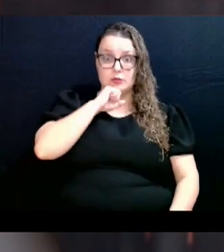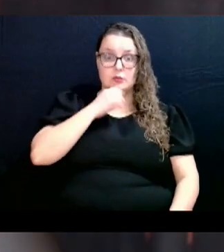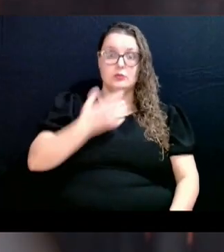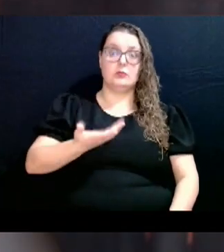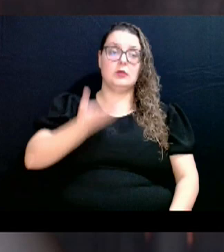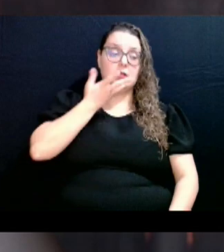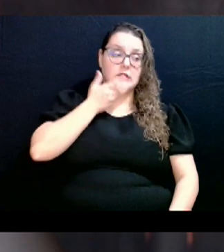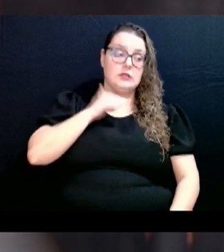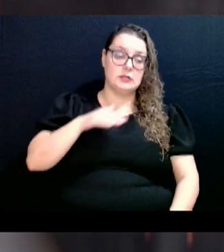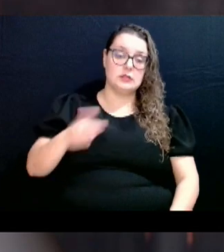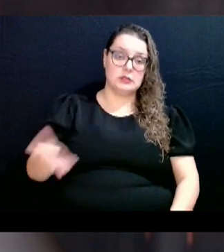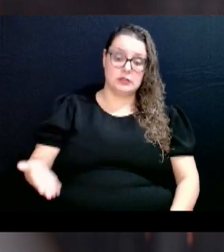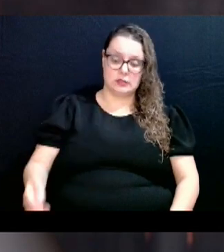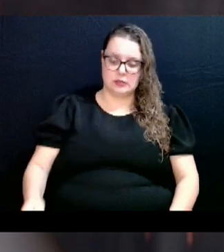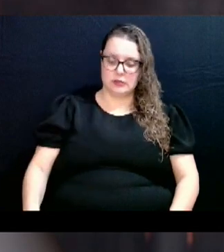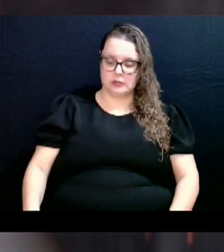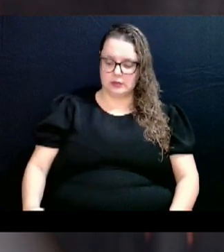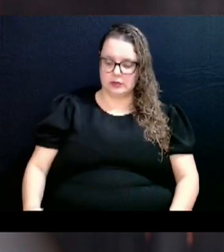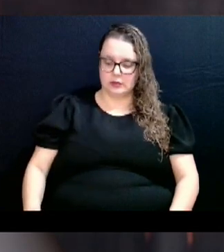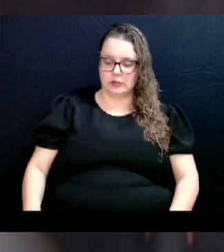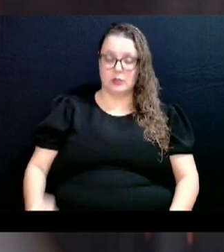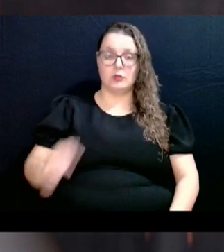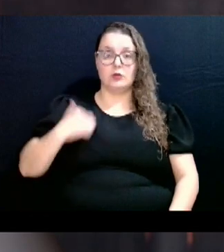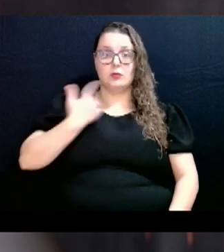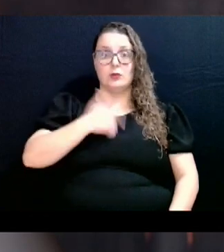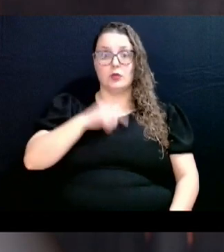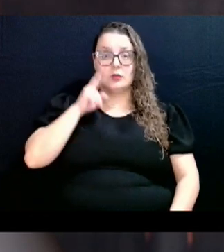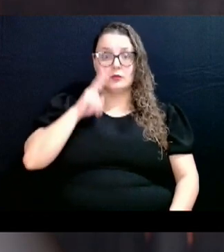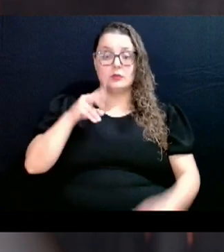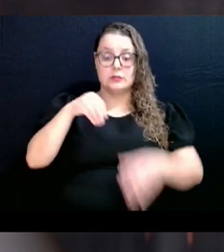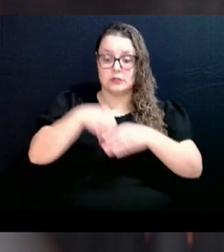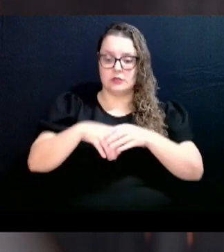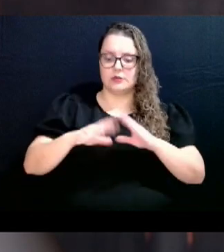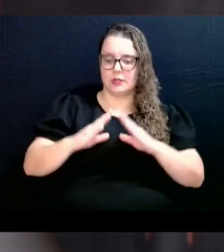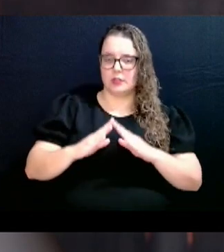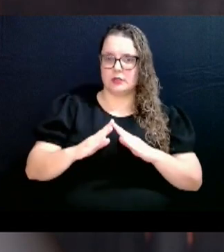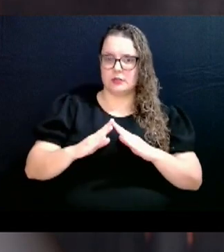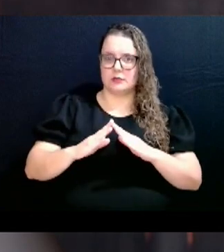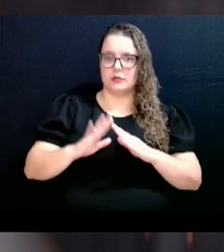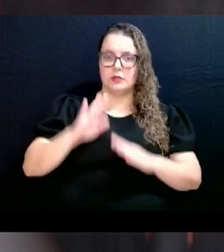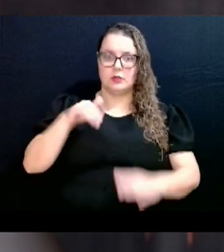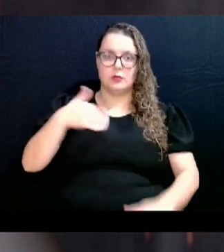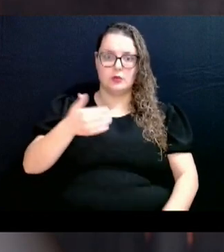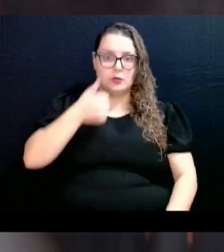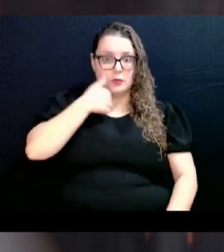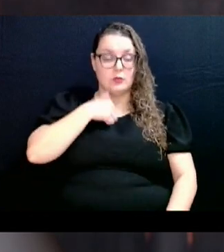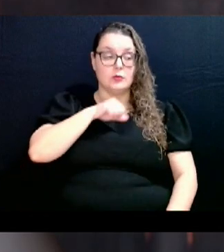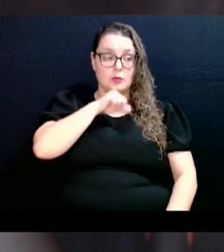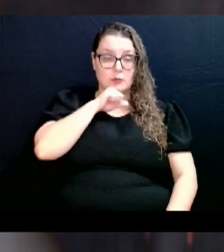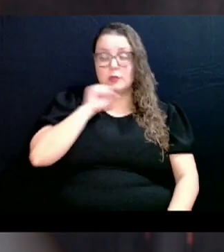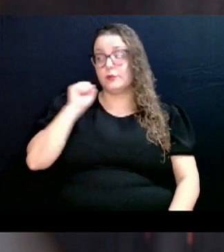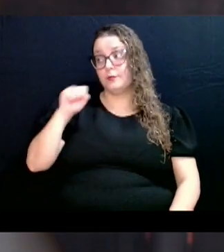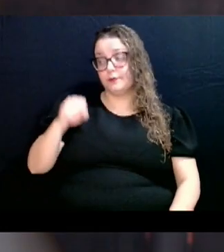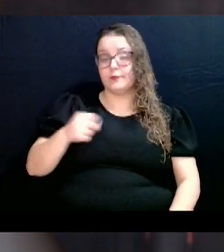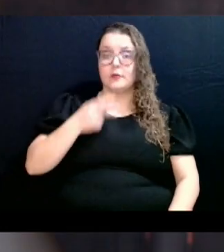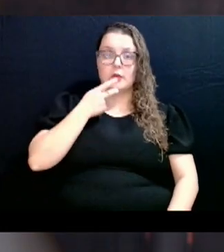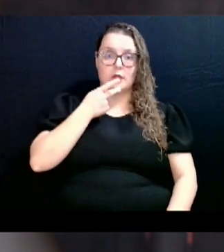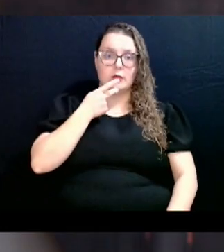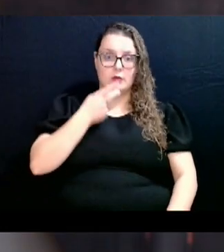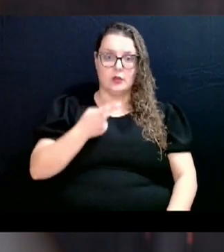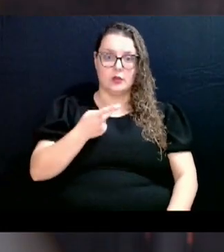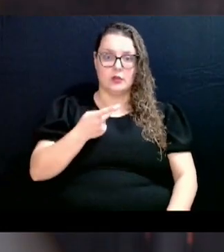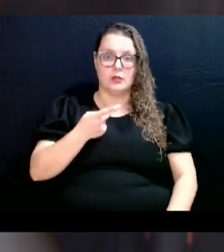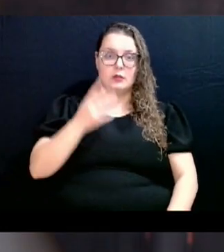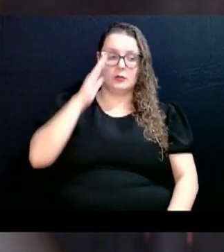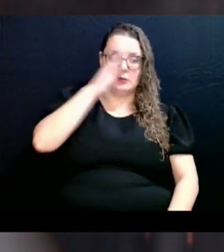mas nós também conseguimos ver isso dentro de casa, quando a mãe acaba falando um pouco mal do pai, quando o